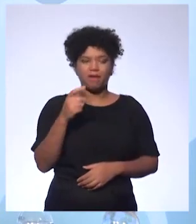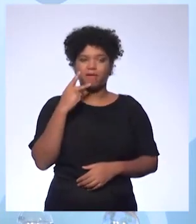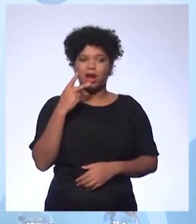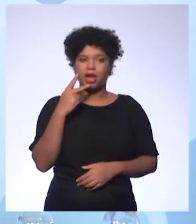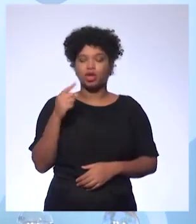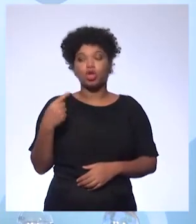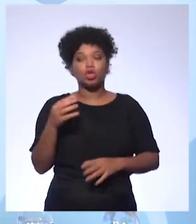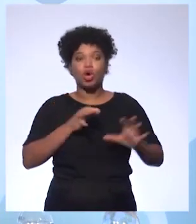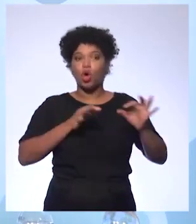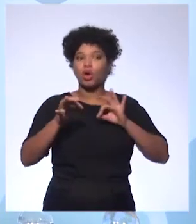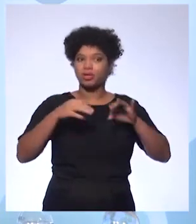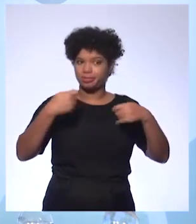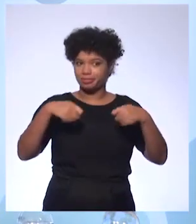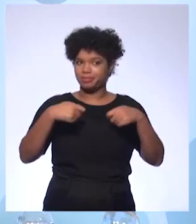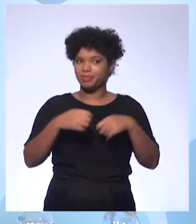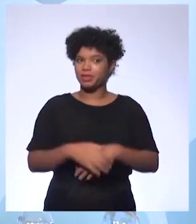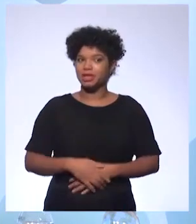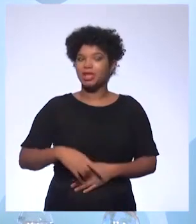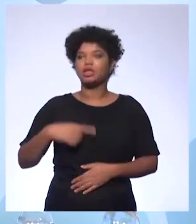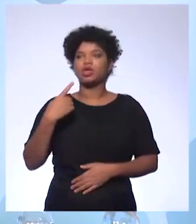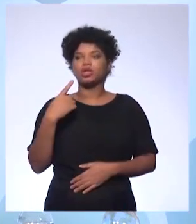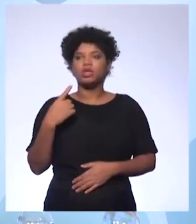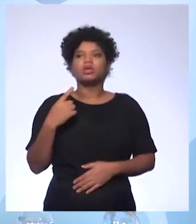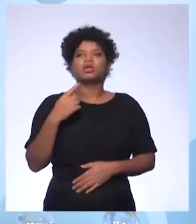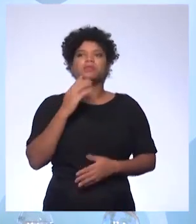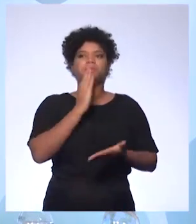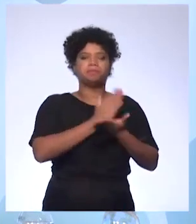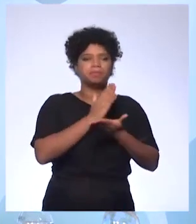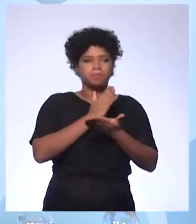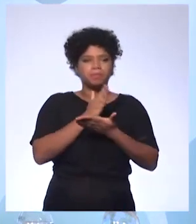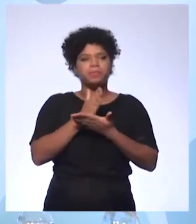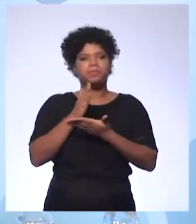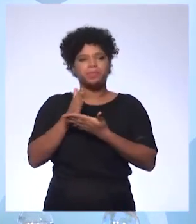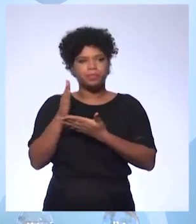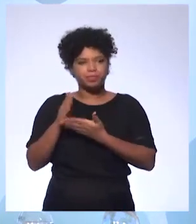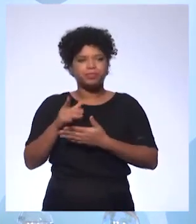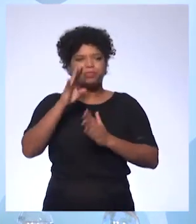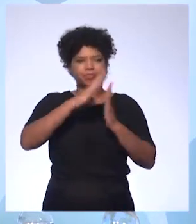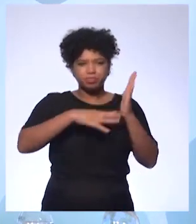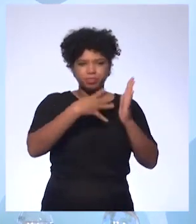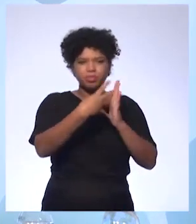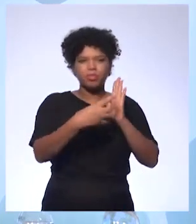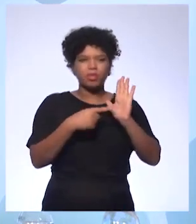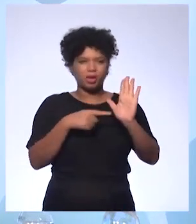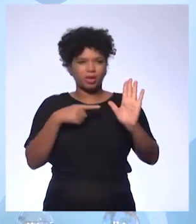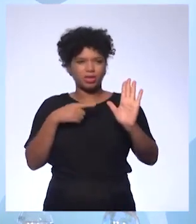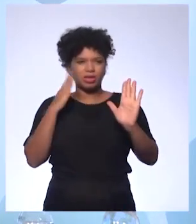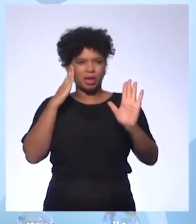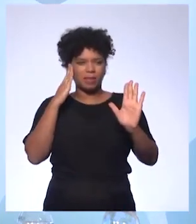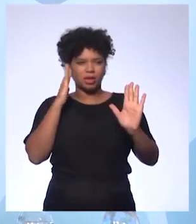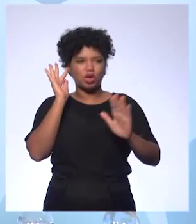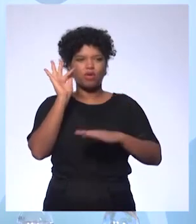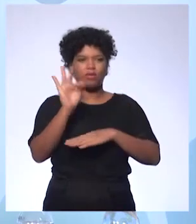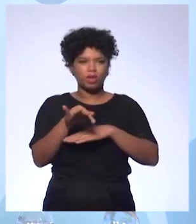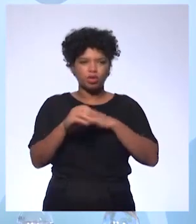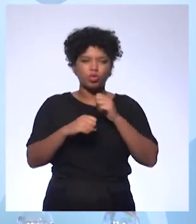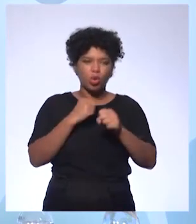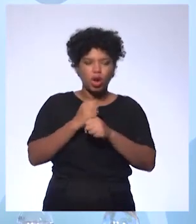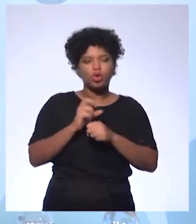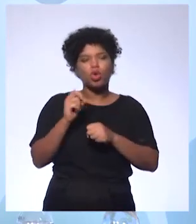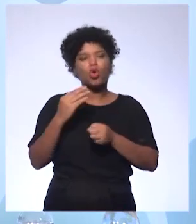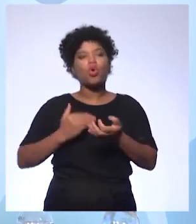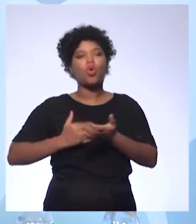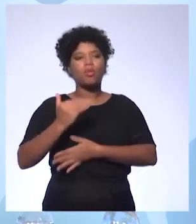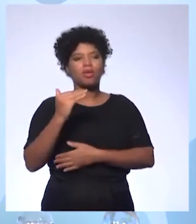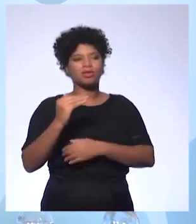nosso planejamento. Então, quem fez... Quem tem o costume de fazer aquelas listas no final do ano, ou mesmo no começo do ano, a